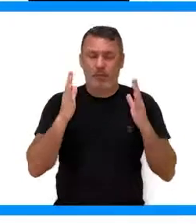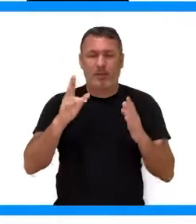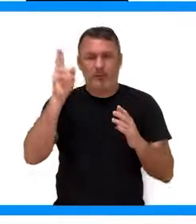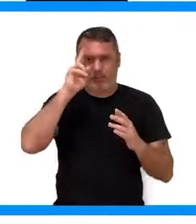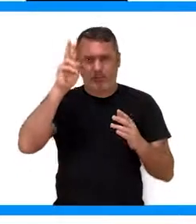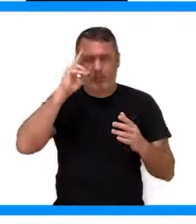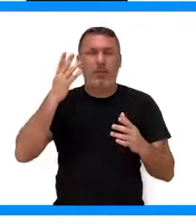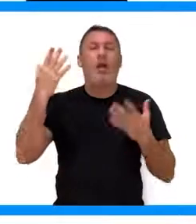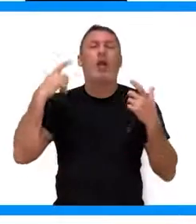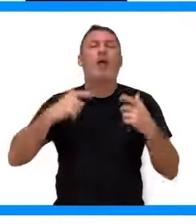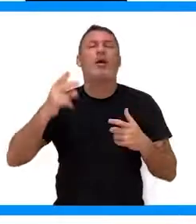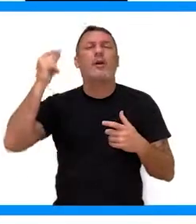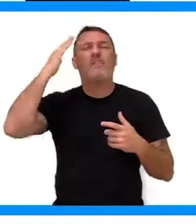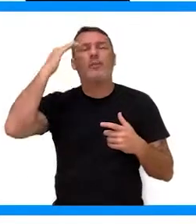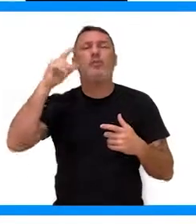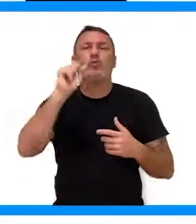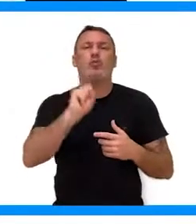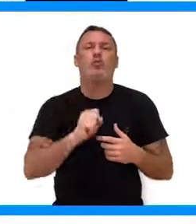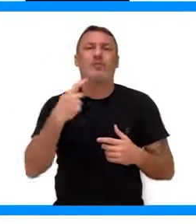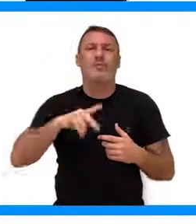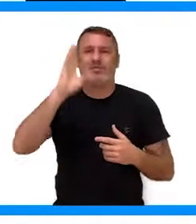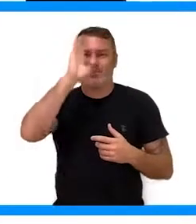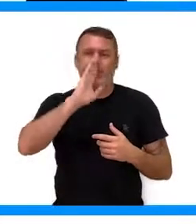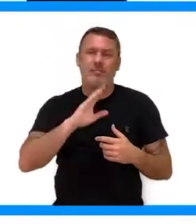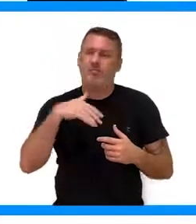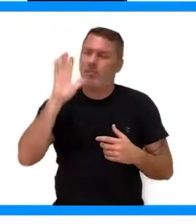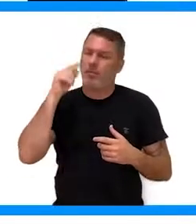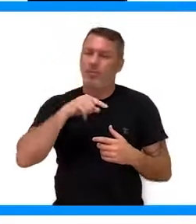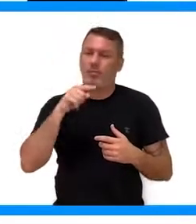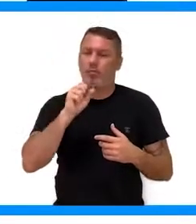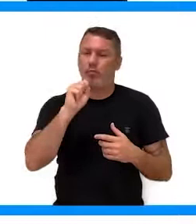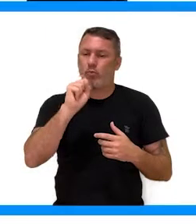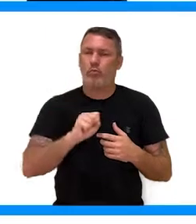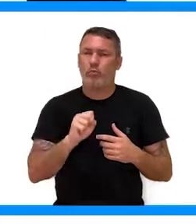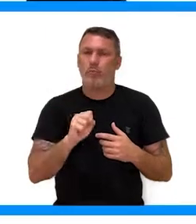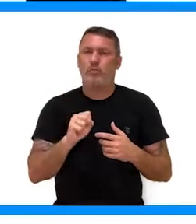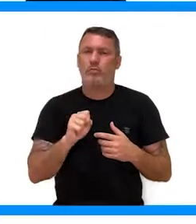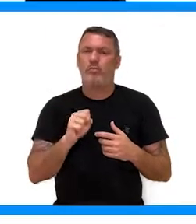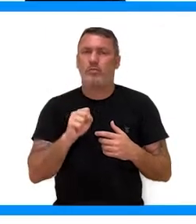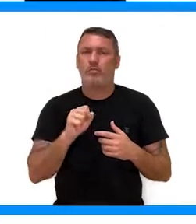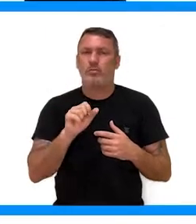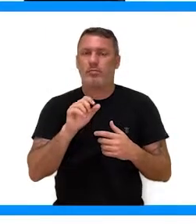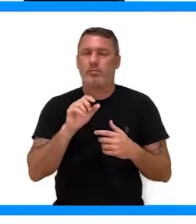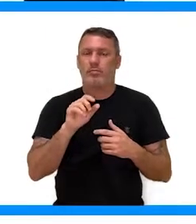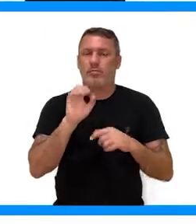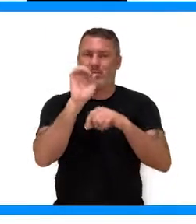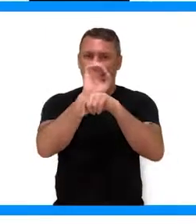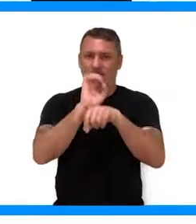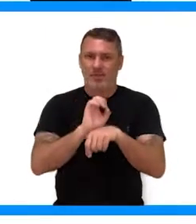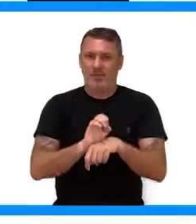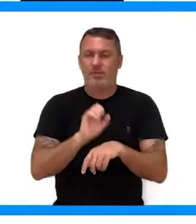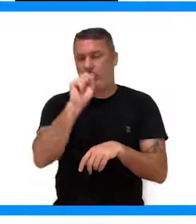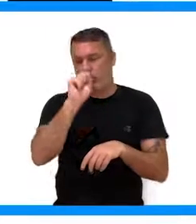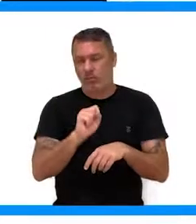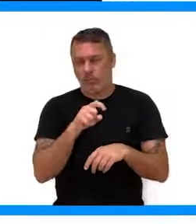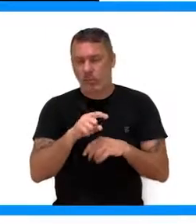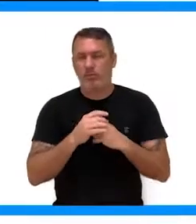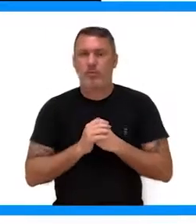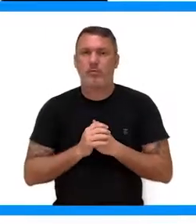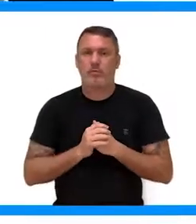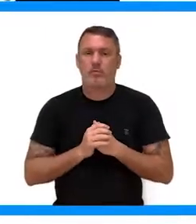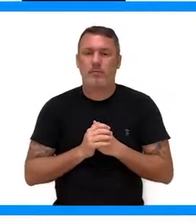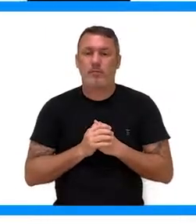concentração originária de cultivos de soja no sul do Brasil. Claro, considerando, né, as